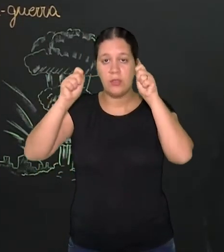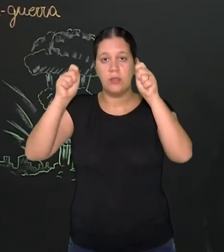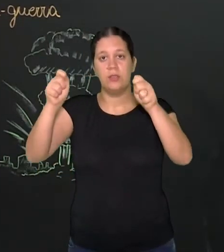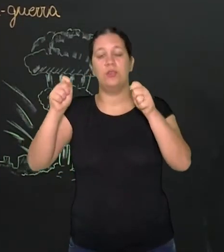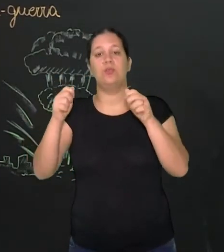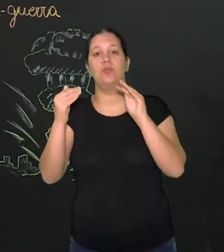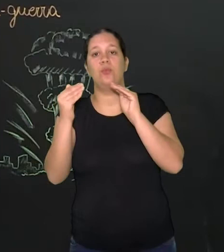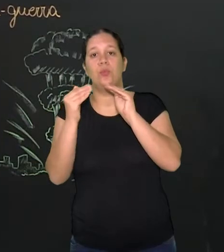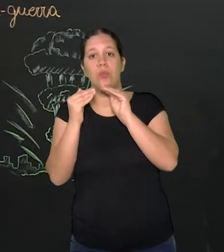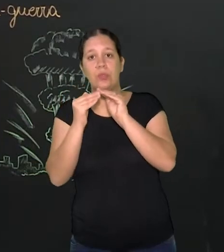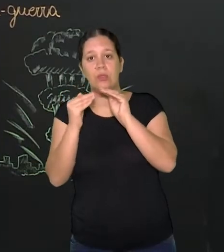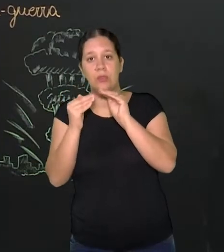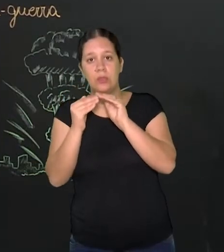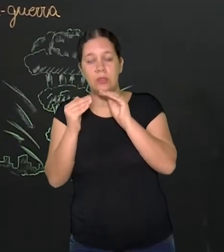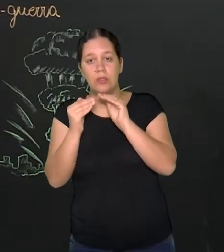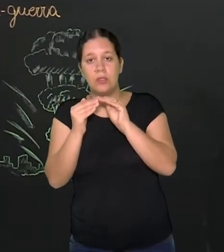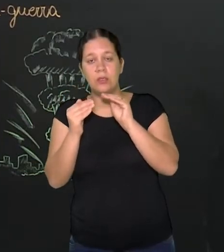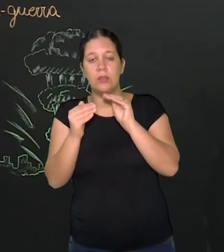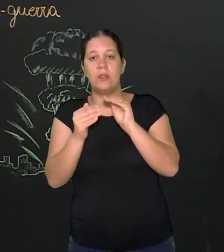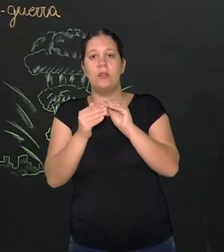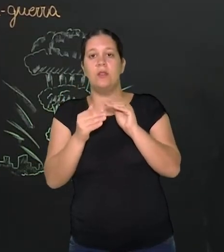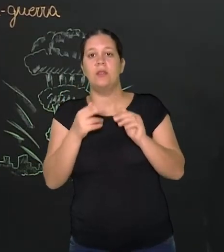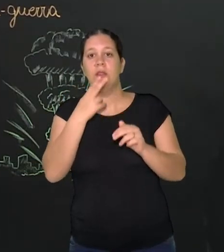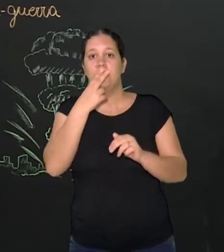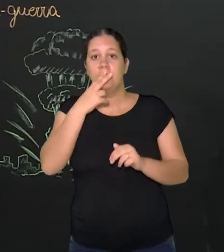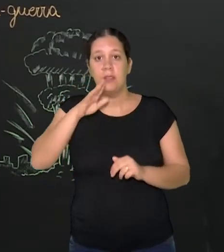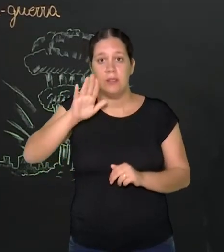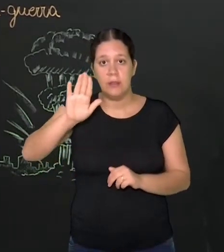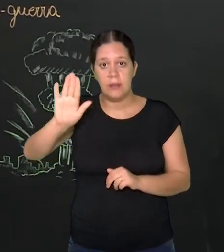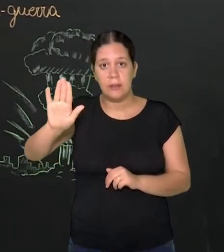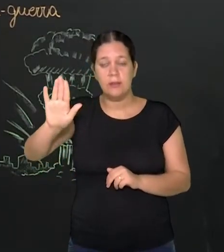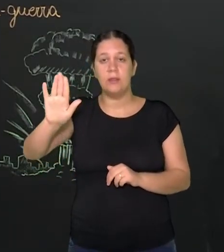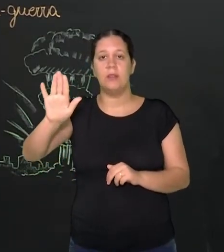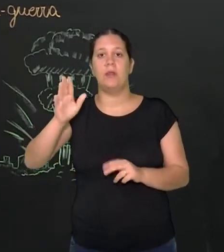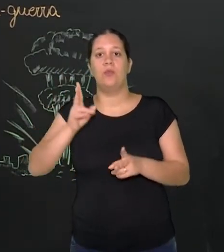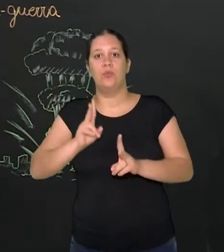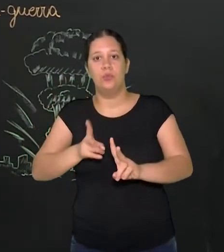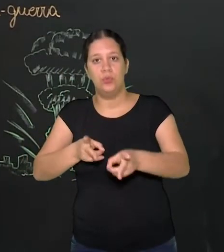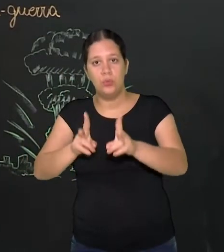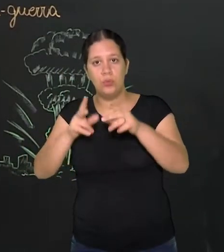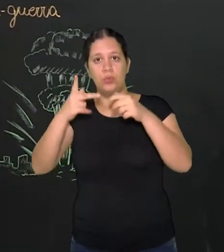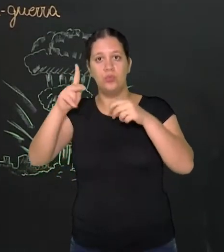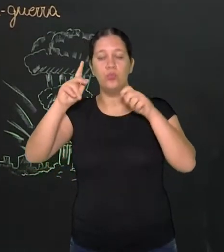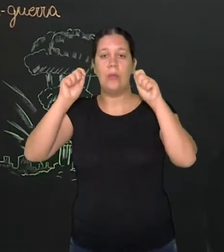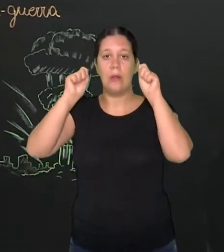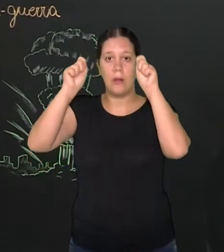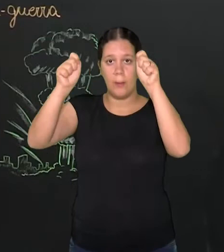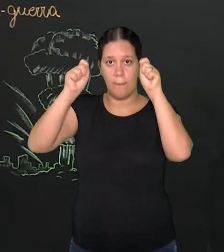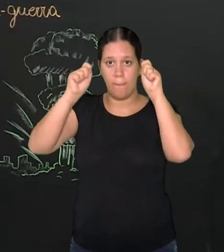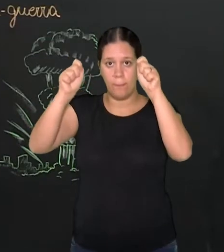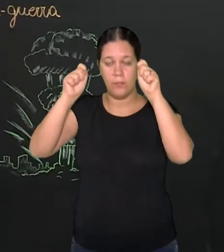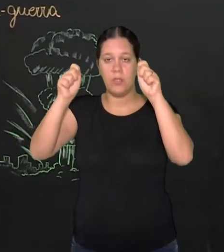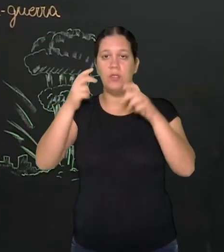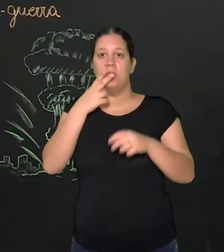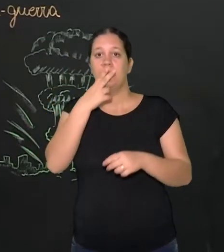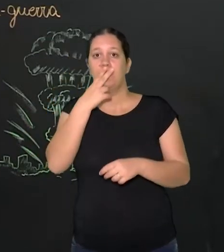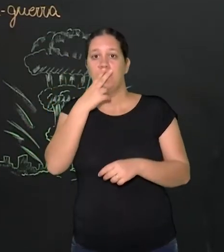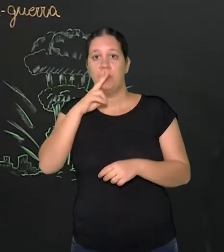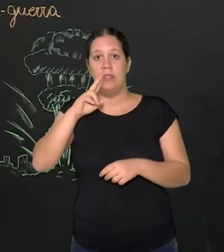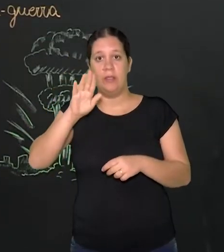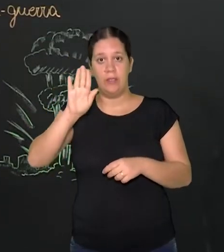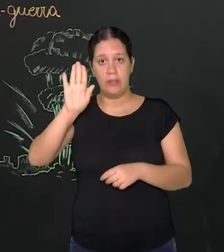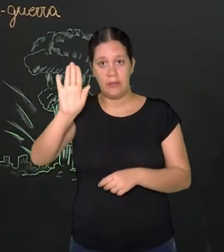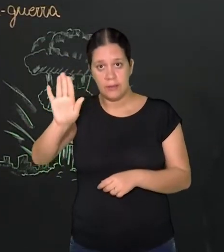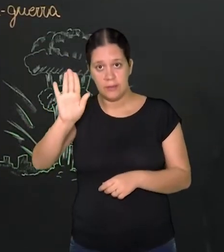Inglaterra, uma tentativa de acordo, mas Hitler prosseguiu na sua campanha. Em março de 1939,